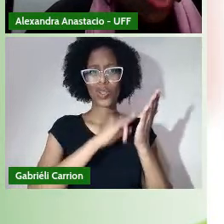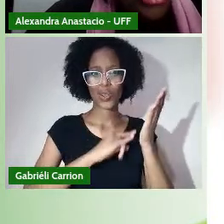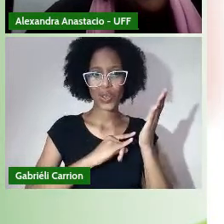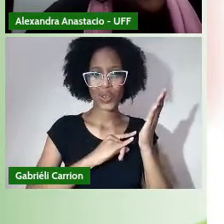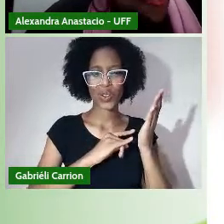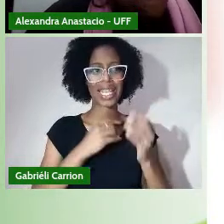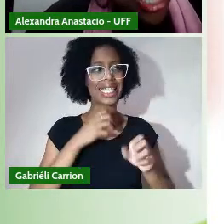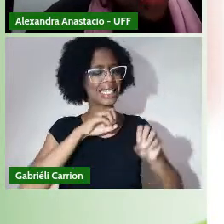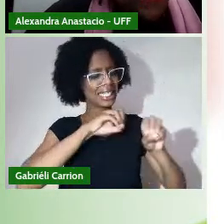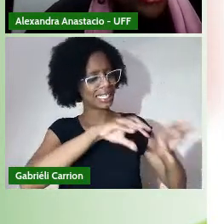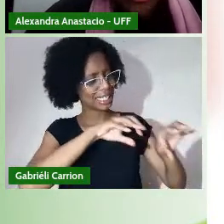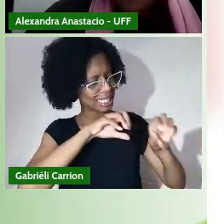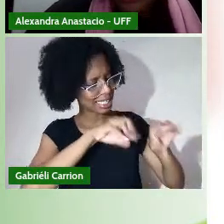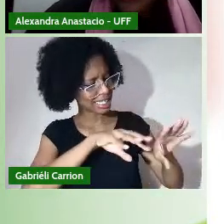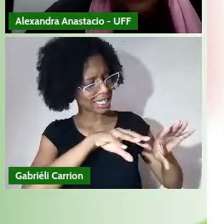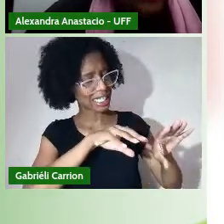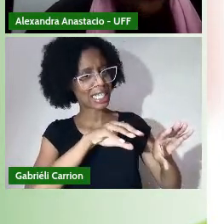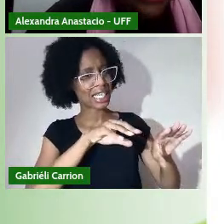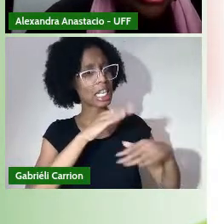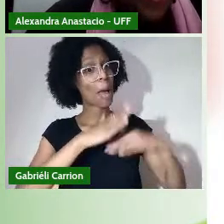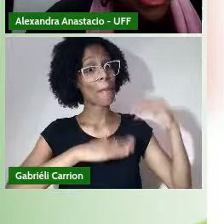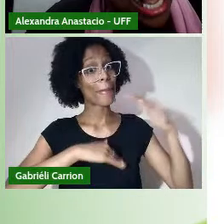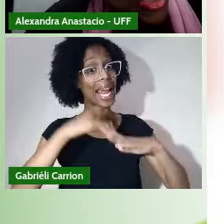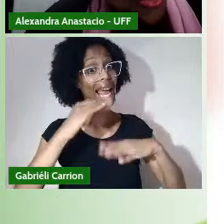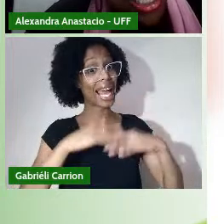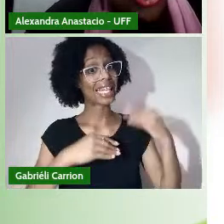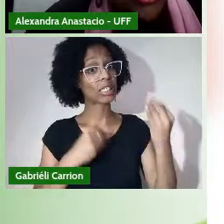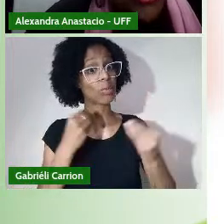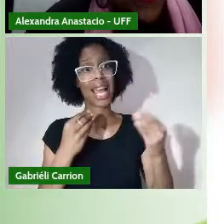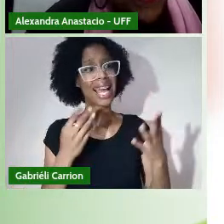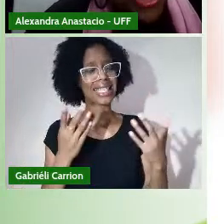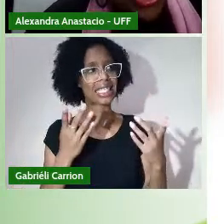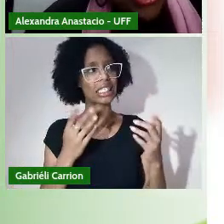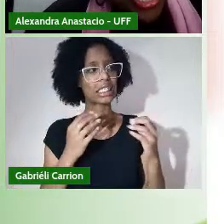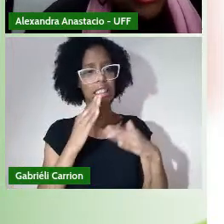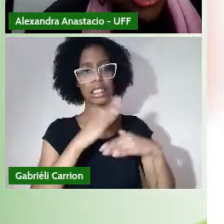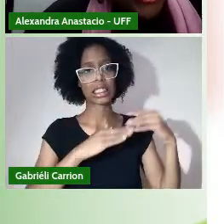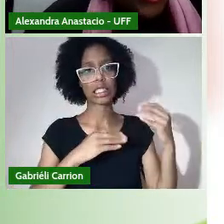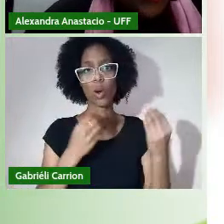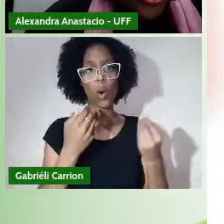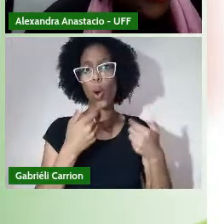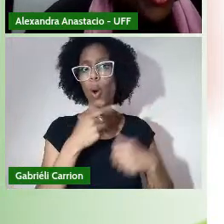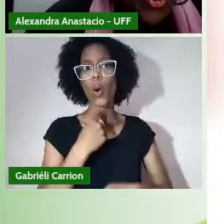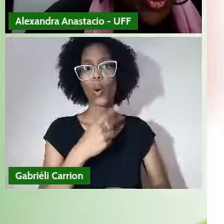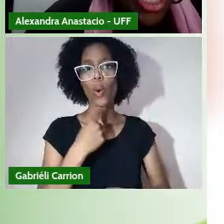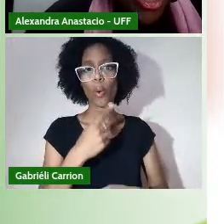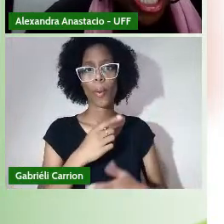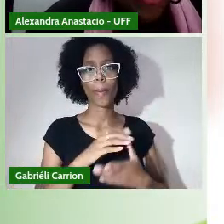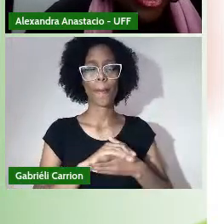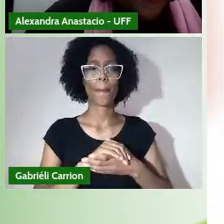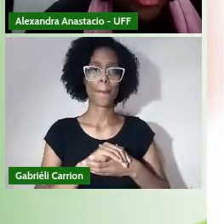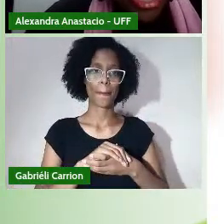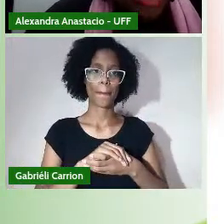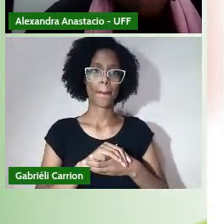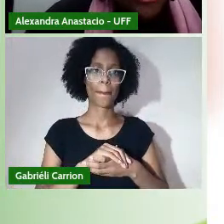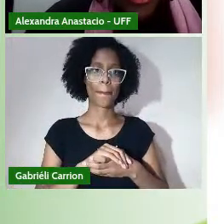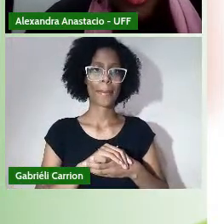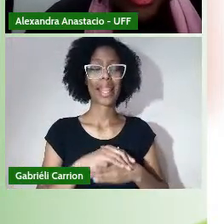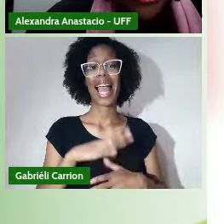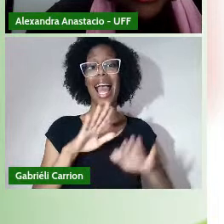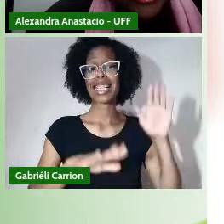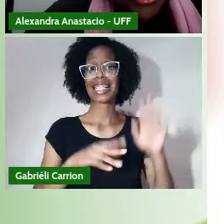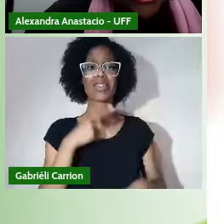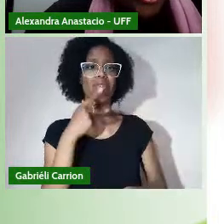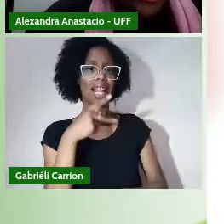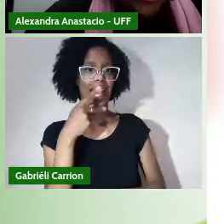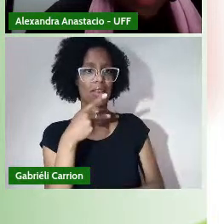nossas aulas, e que a gente vê na prática e muitas vezes a gente não consegue aplicar de fato. Na taxonomia de Bloom original, a gente falava,